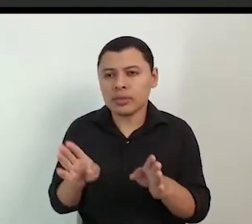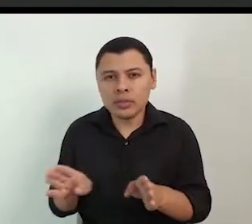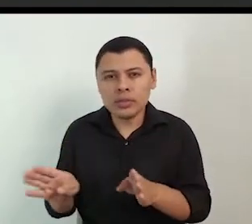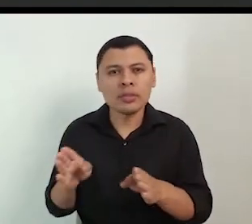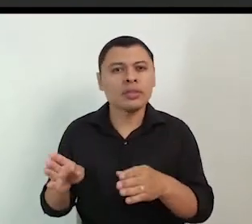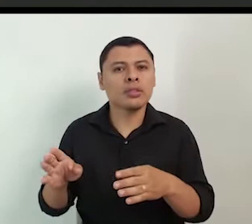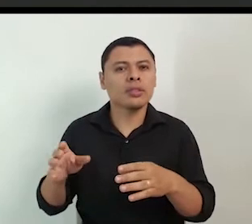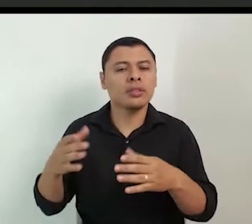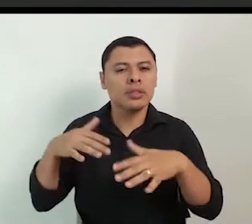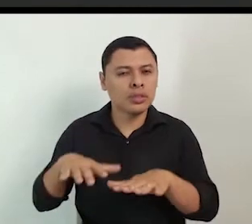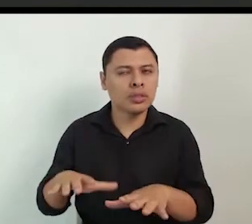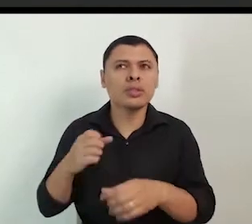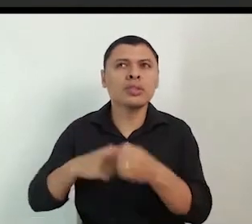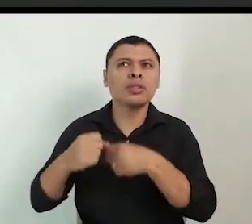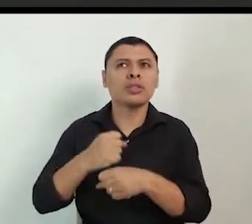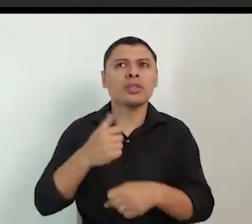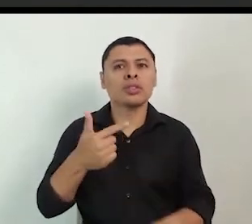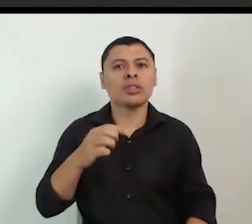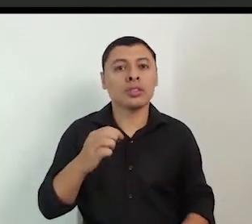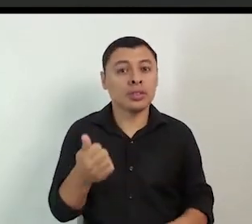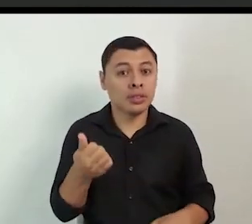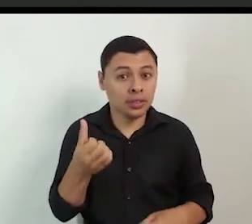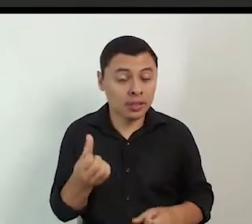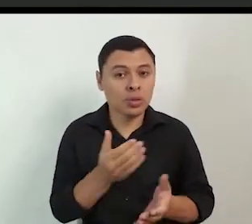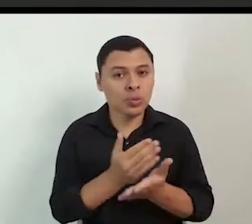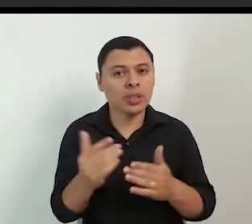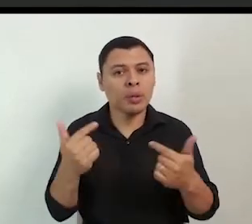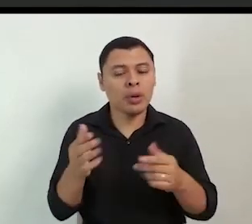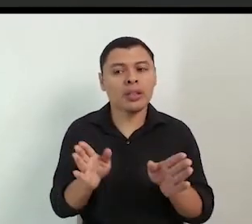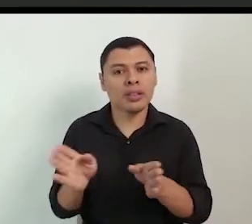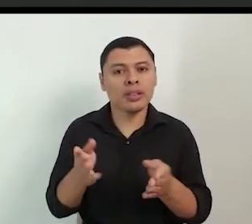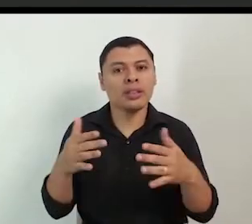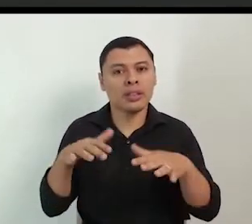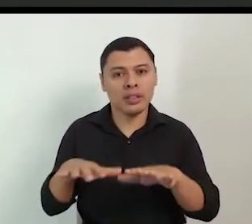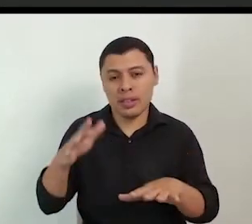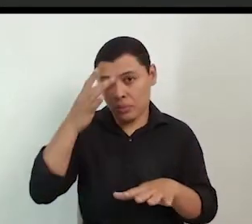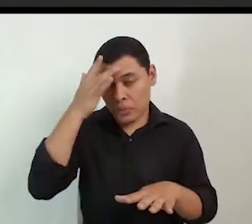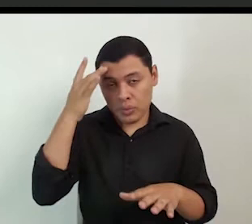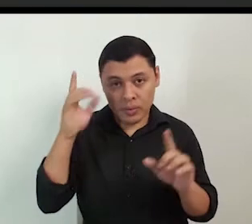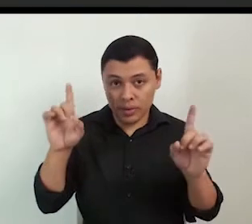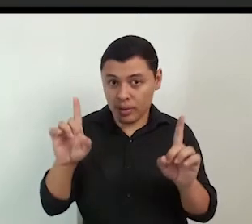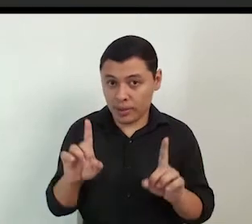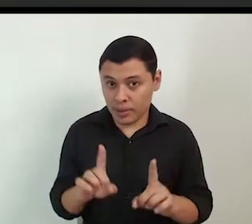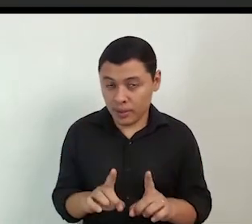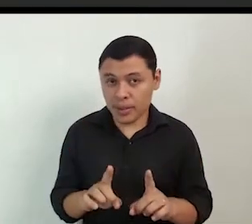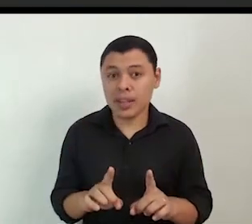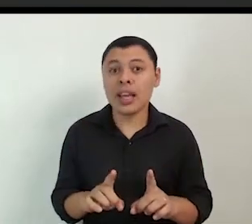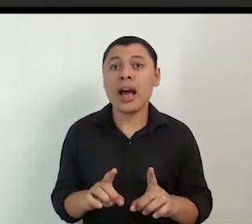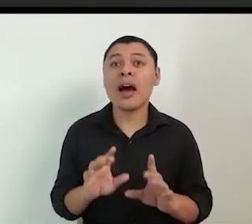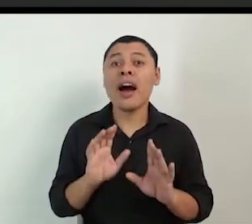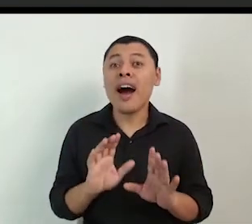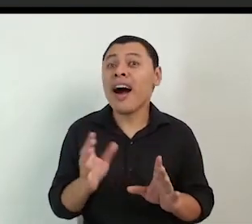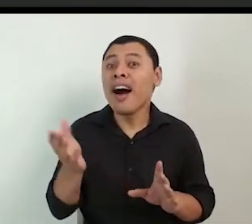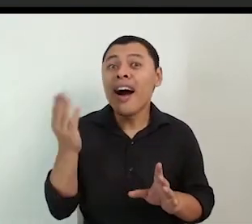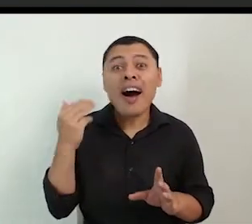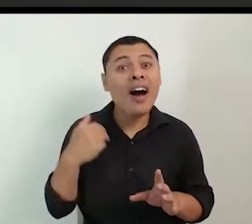desde 2016 trabalho com acessibilidade e inclusão de pessoas com deficiência, e enquanto eu ainda nem sabia que eu era